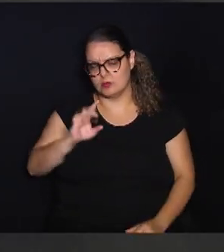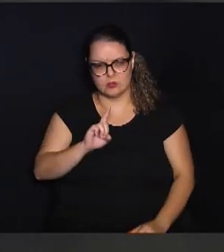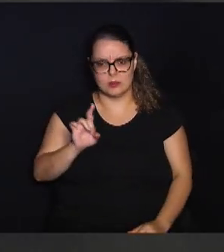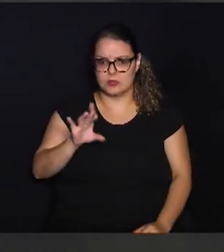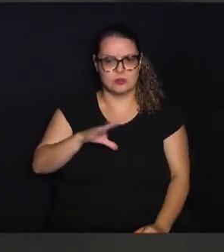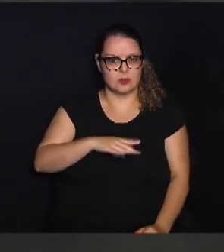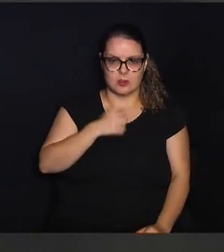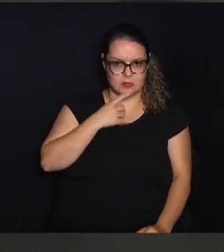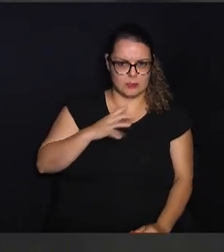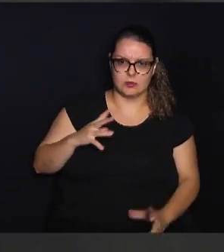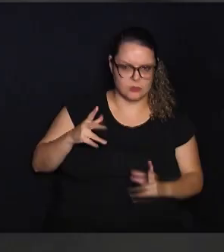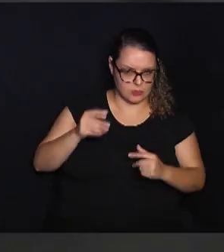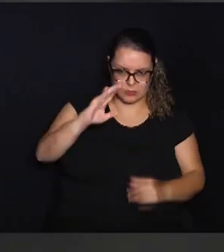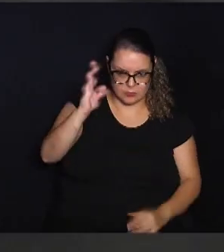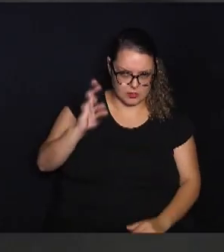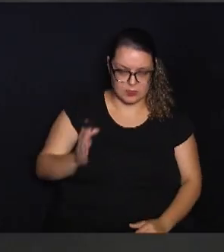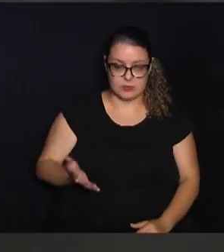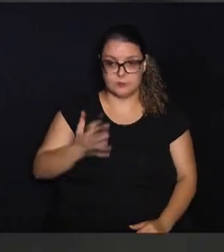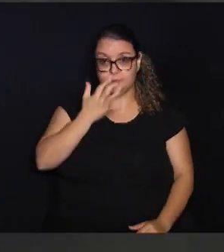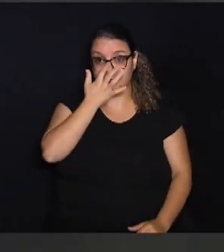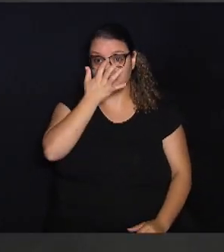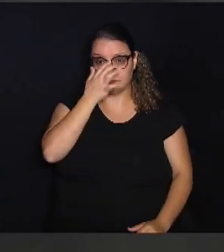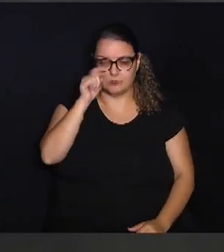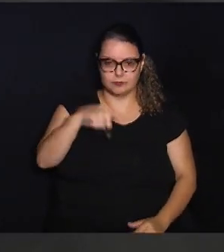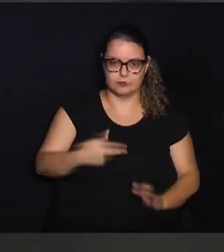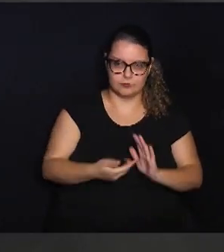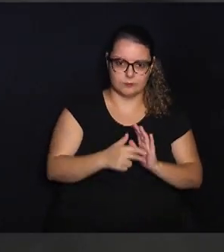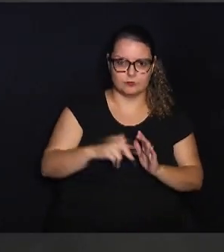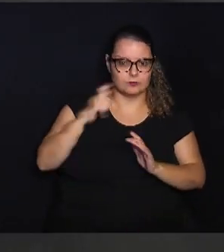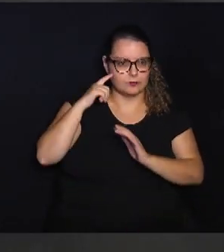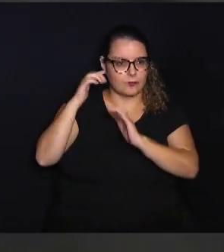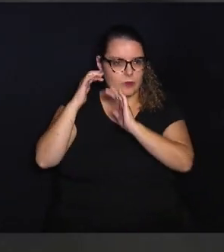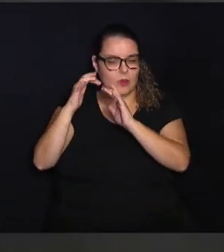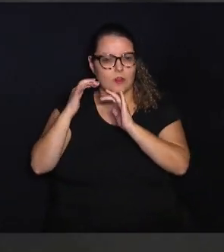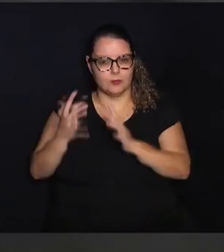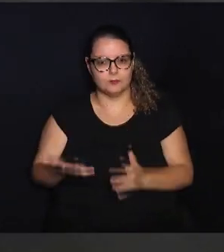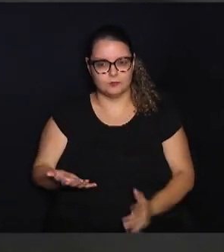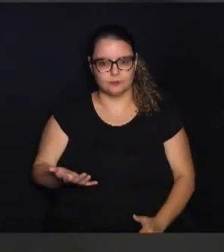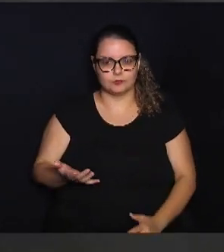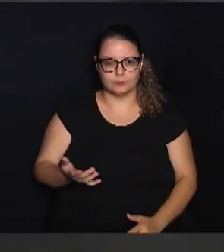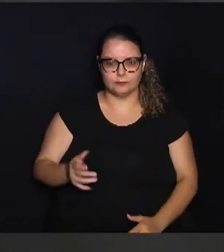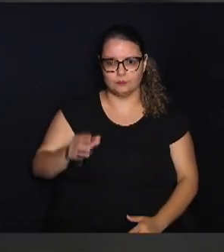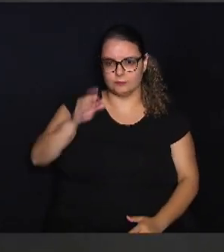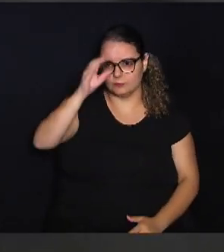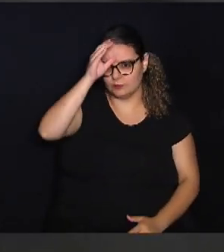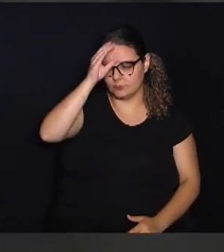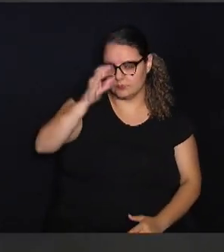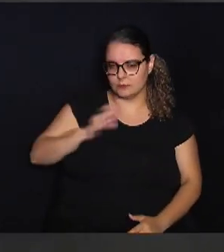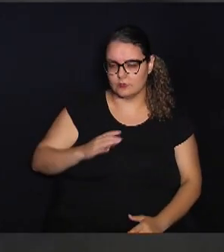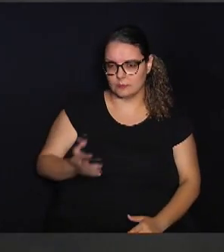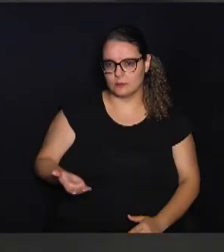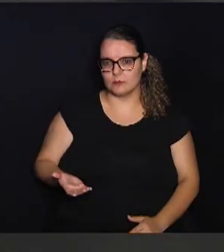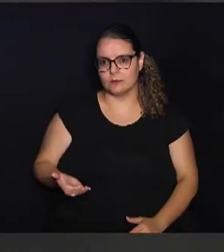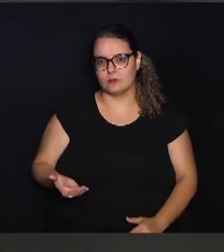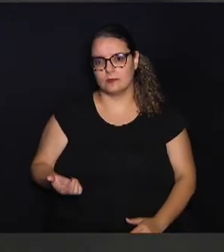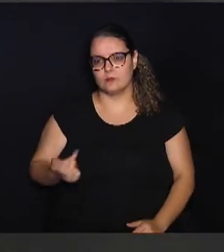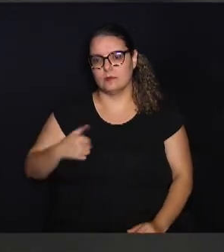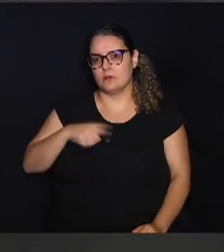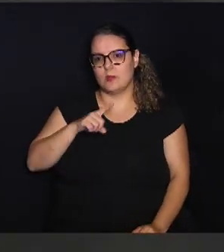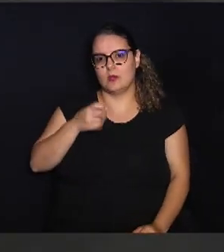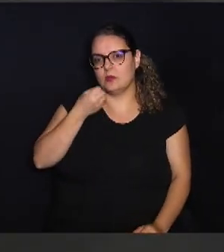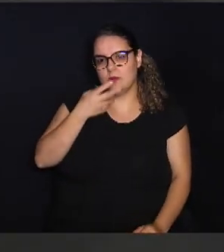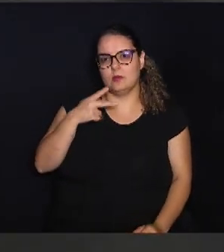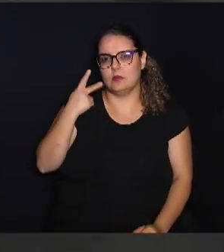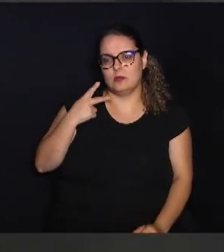né? Então, nesse sentido, você pensando para o eleitor, eu não sou um bom vereador para